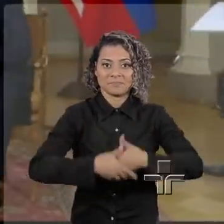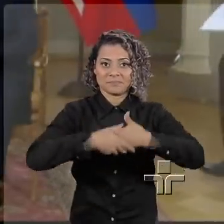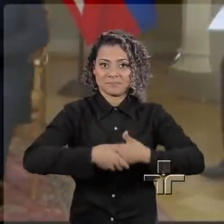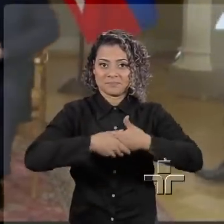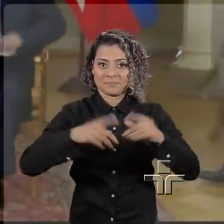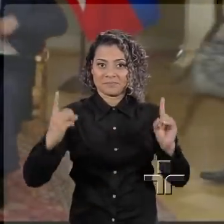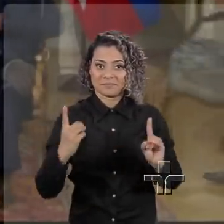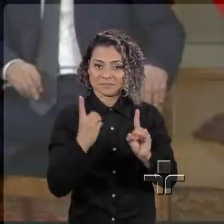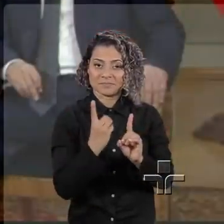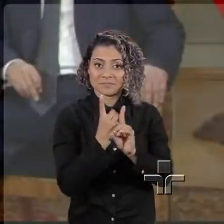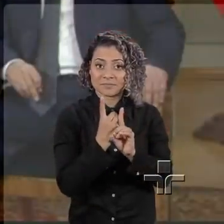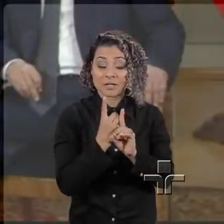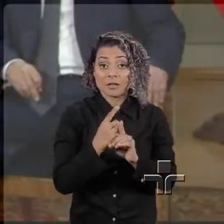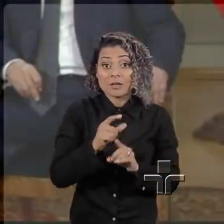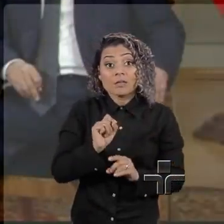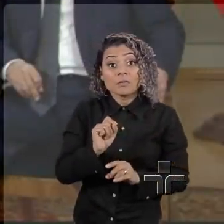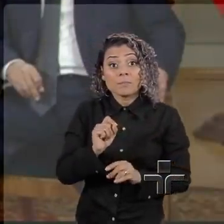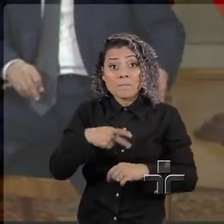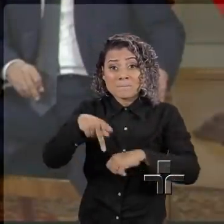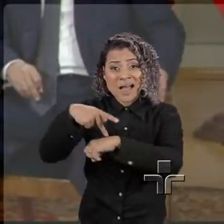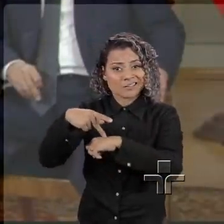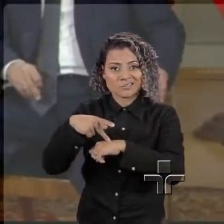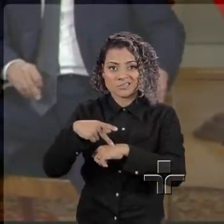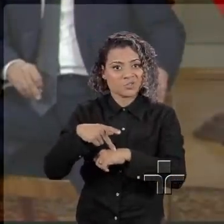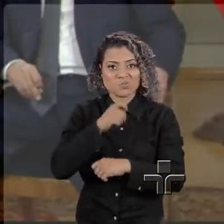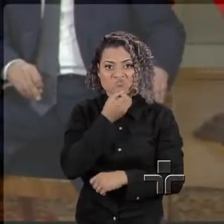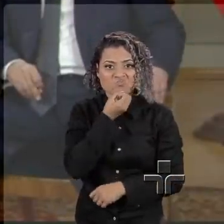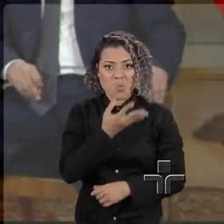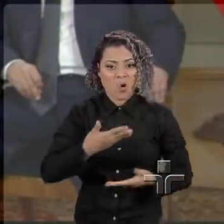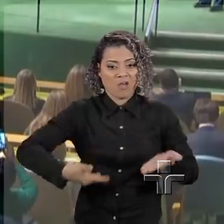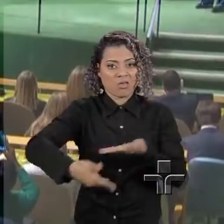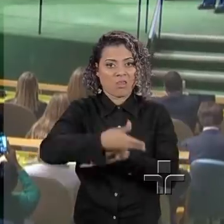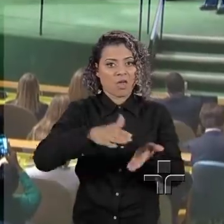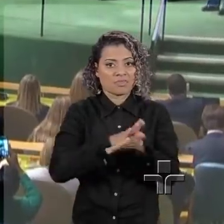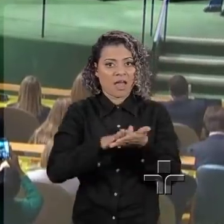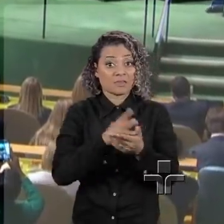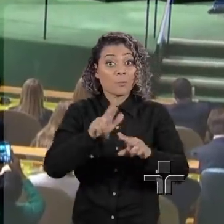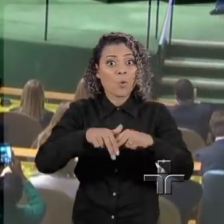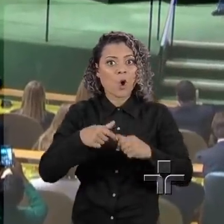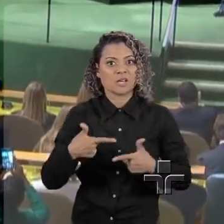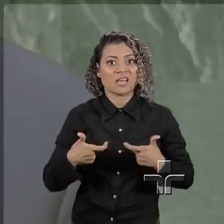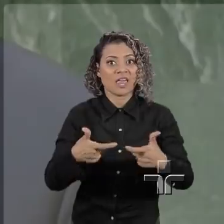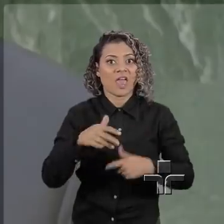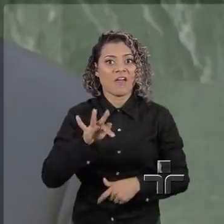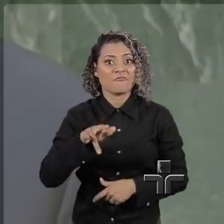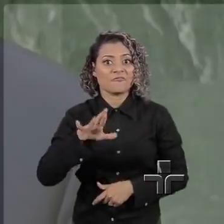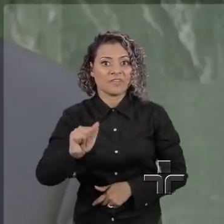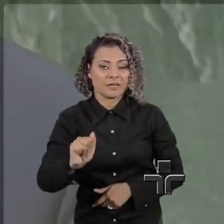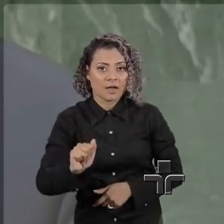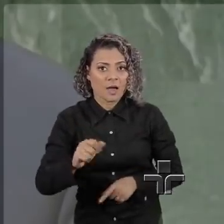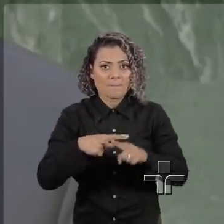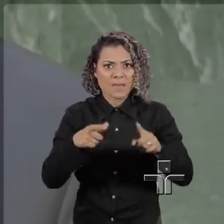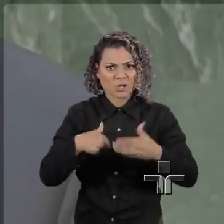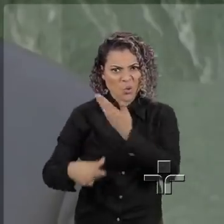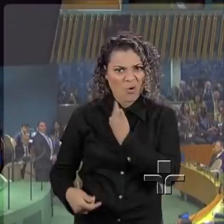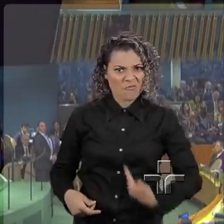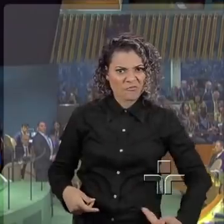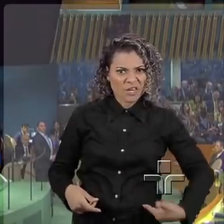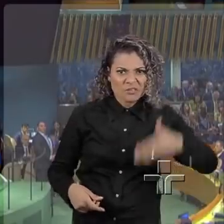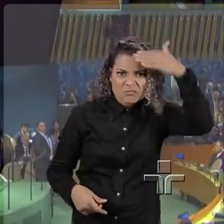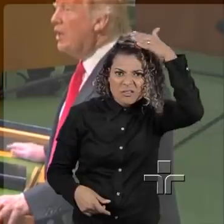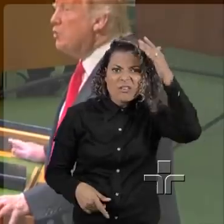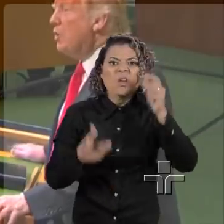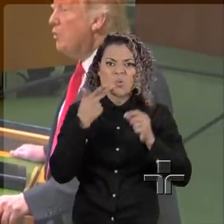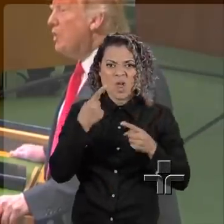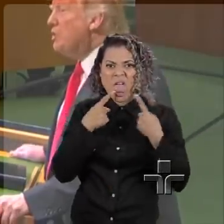Apesar do clima ameno, os países têm a pior relação desde o fim da Guerra Fria. A tensão se espalhou. O governo americano criticou a ONU, a